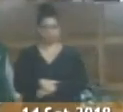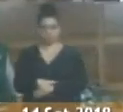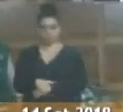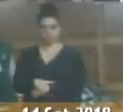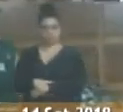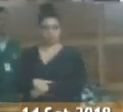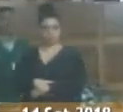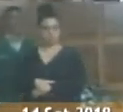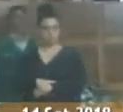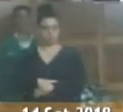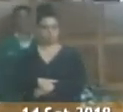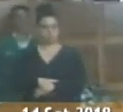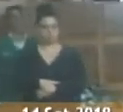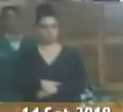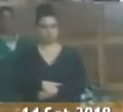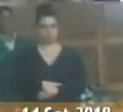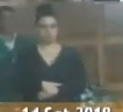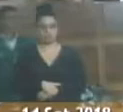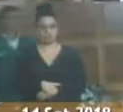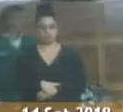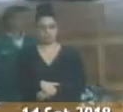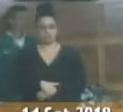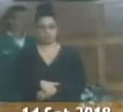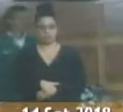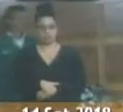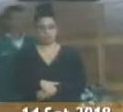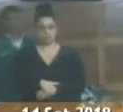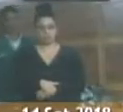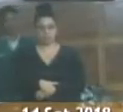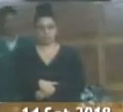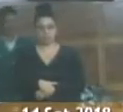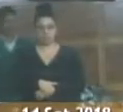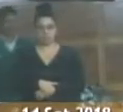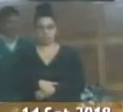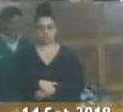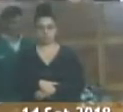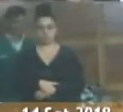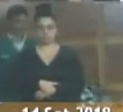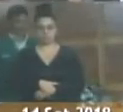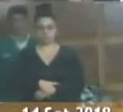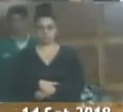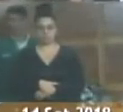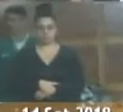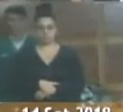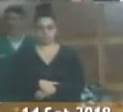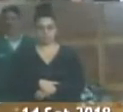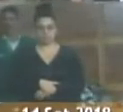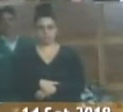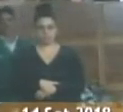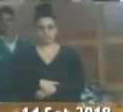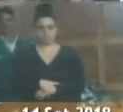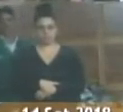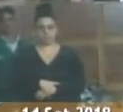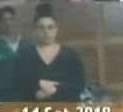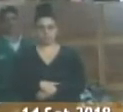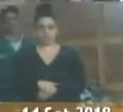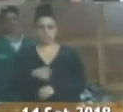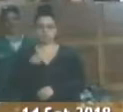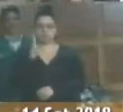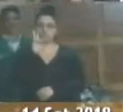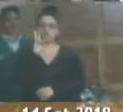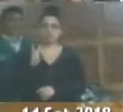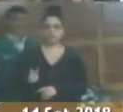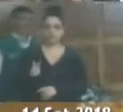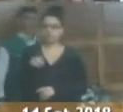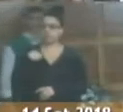Tu falou. Você não começa a me entregar, não. Um papo eu e você. Agora você falou. Tá, mas eu te amo porque você reconheceu